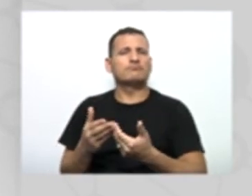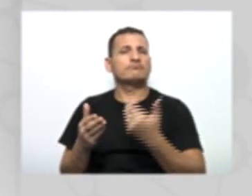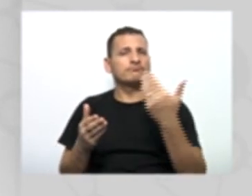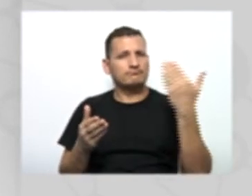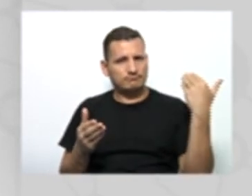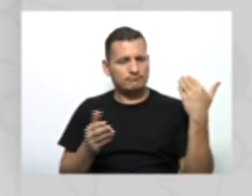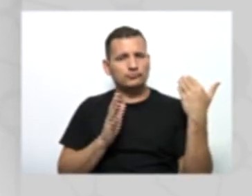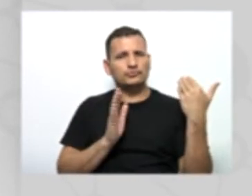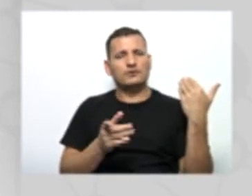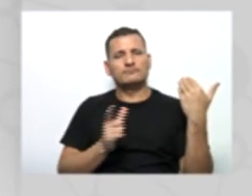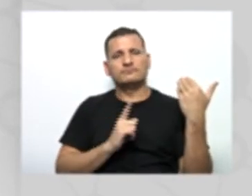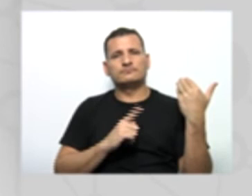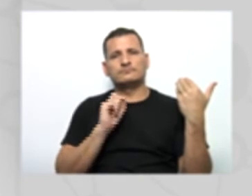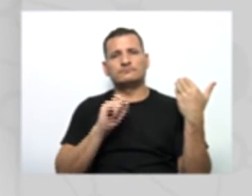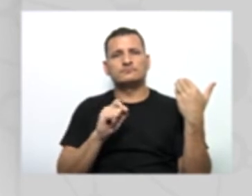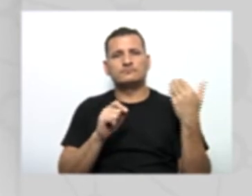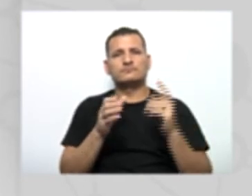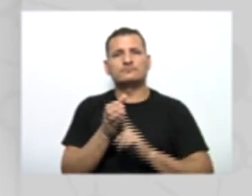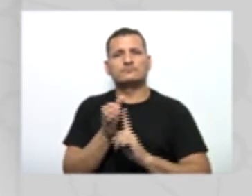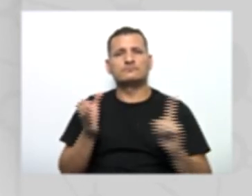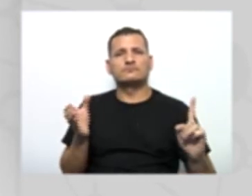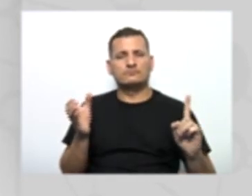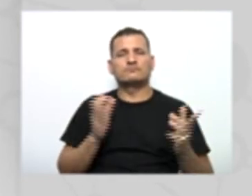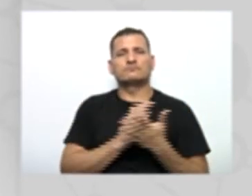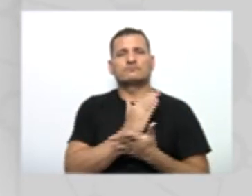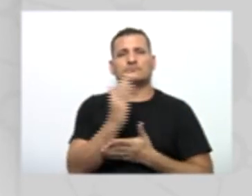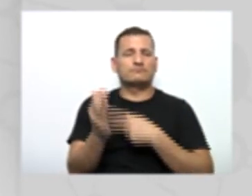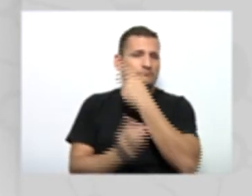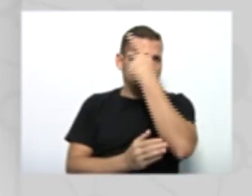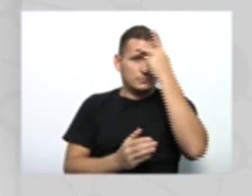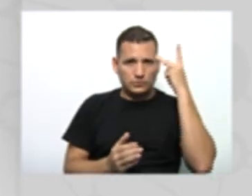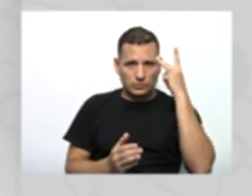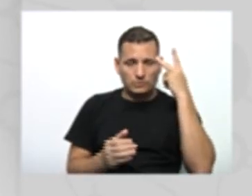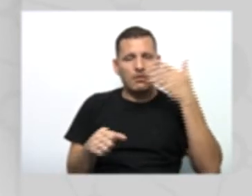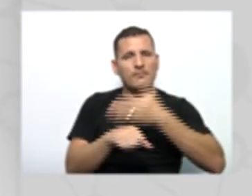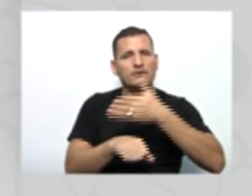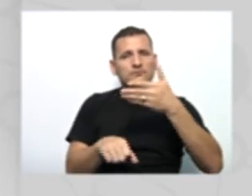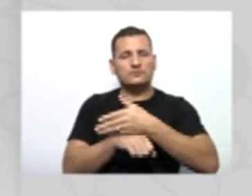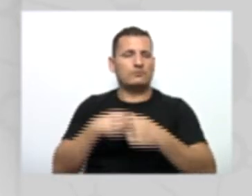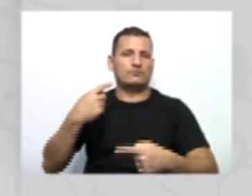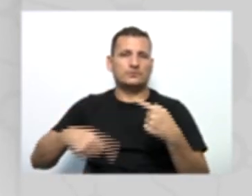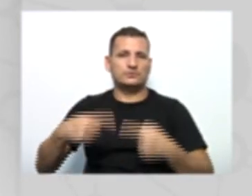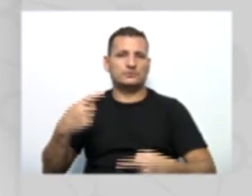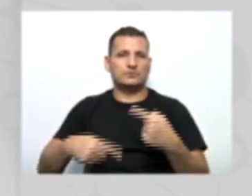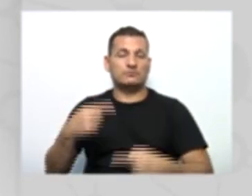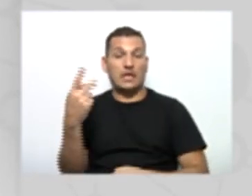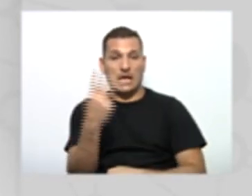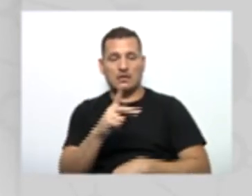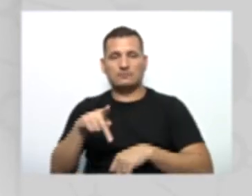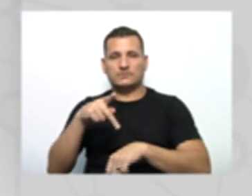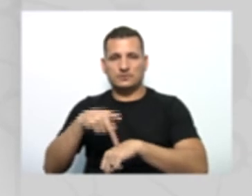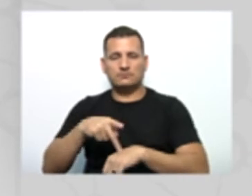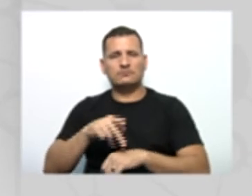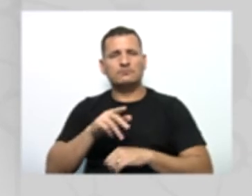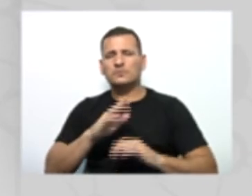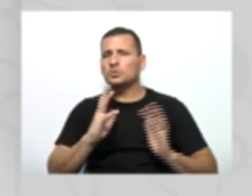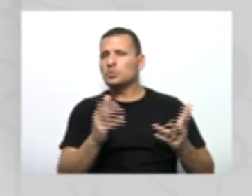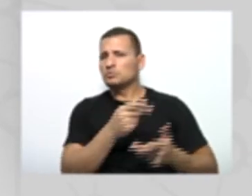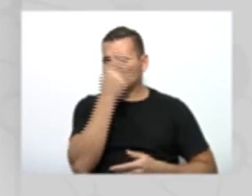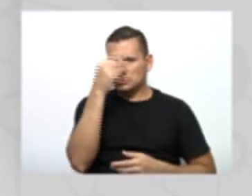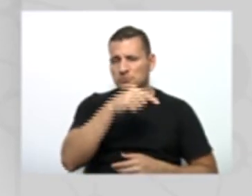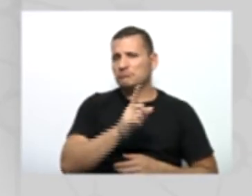o filósofo grego Aristóteles, defende a sua exclusão da cidadania, com o argumento de que